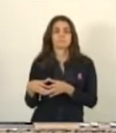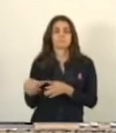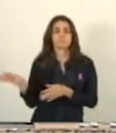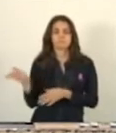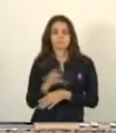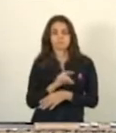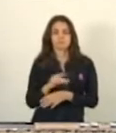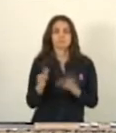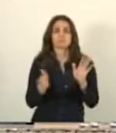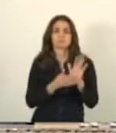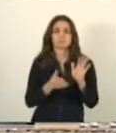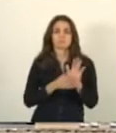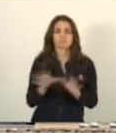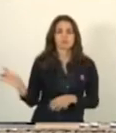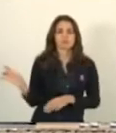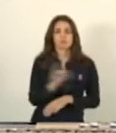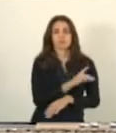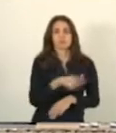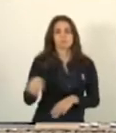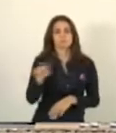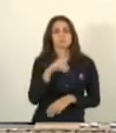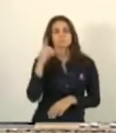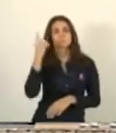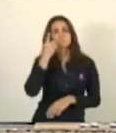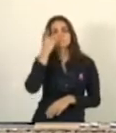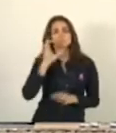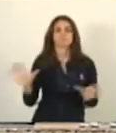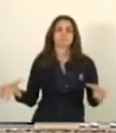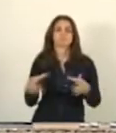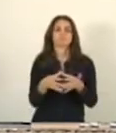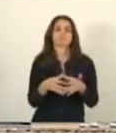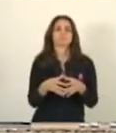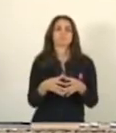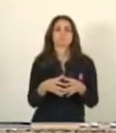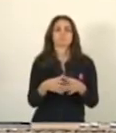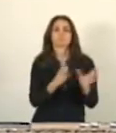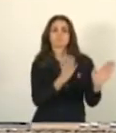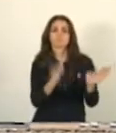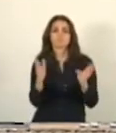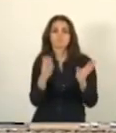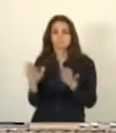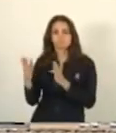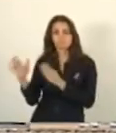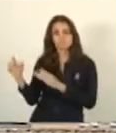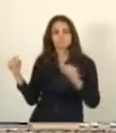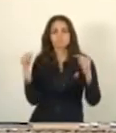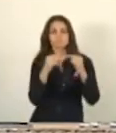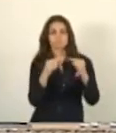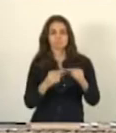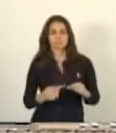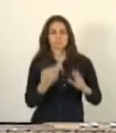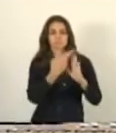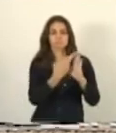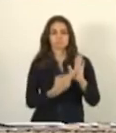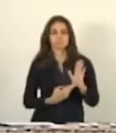pertinentes a proposições das senhoras e senhores deputados. O despacho conjunto é: tramite-se na forma